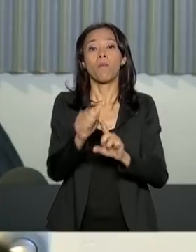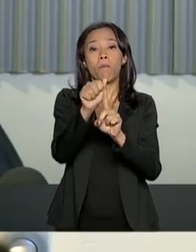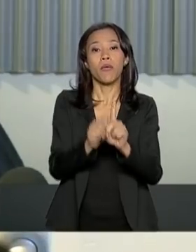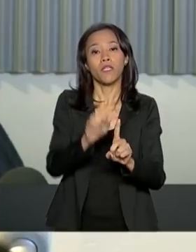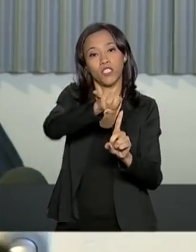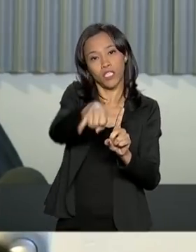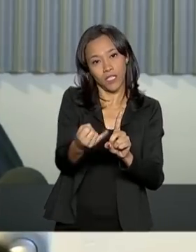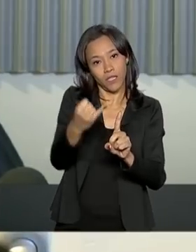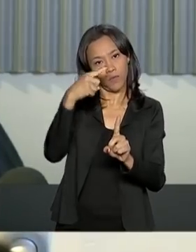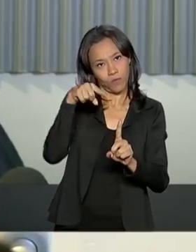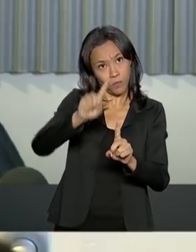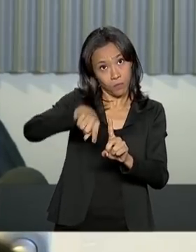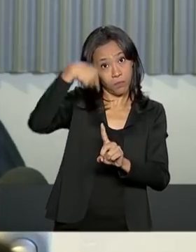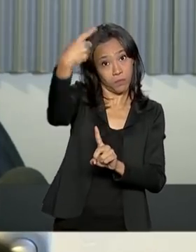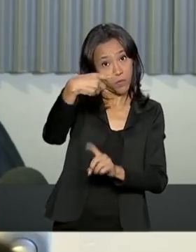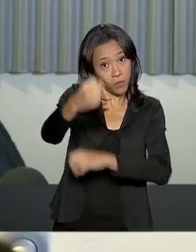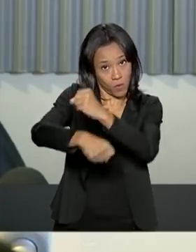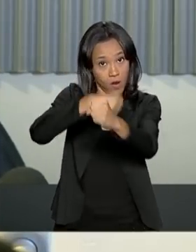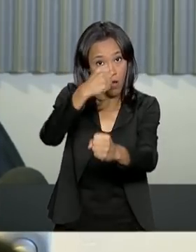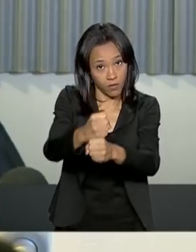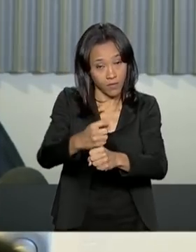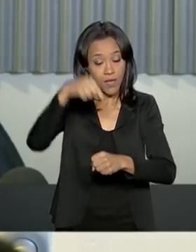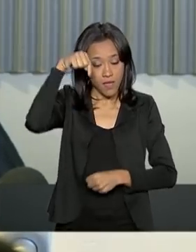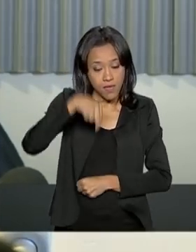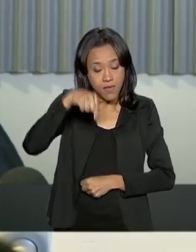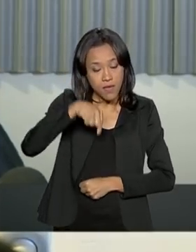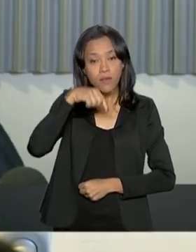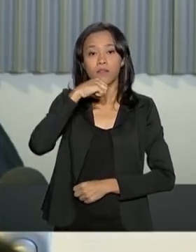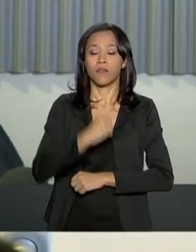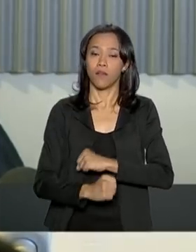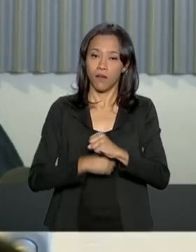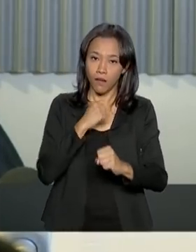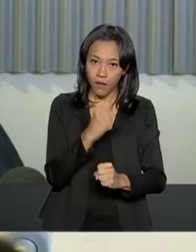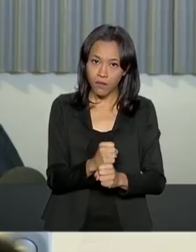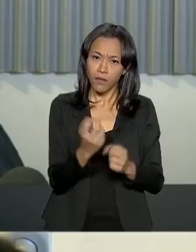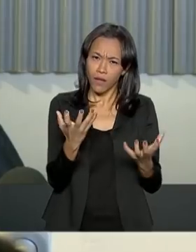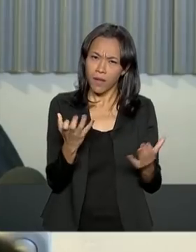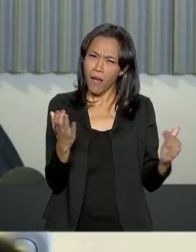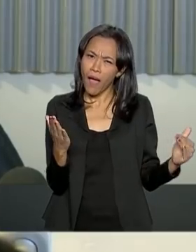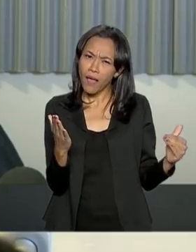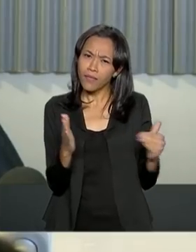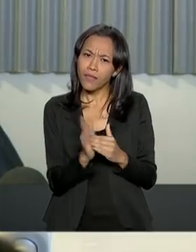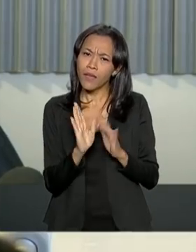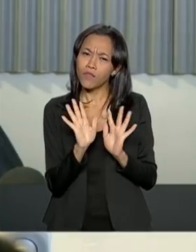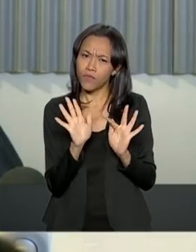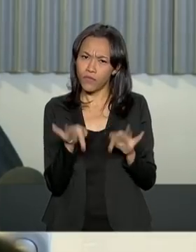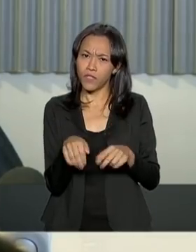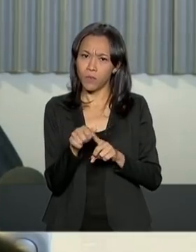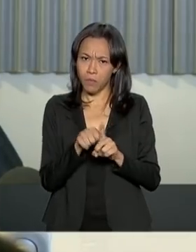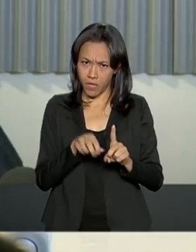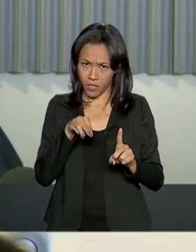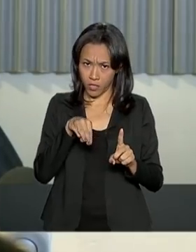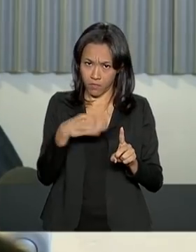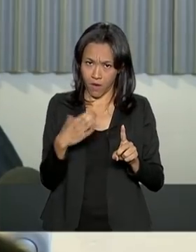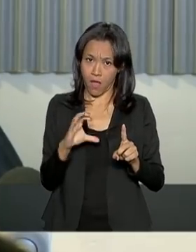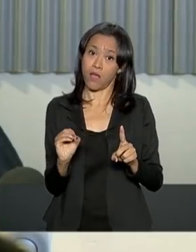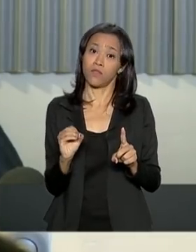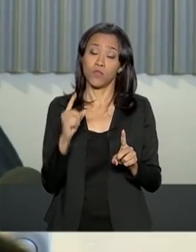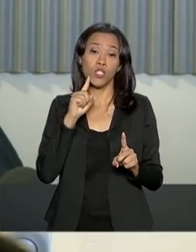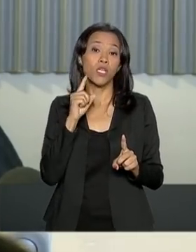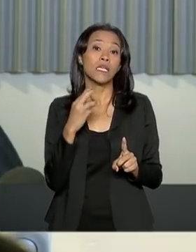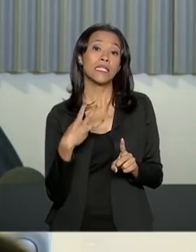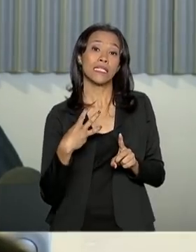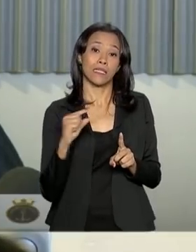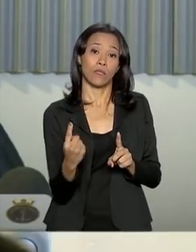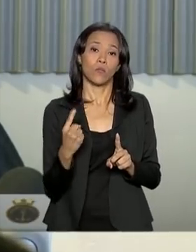do próximo ano. Este ano nós pretendemos, até o final deste mês de março, até o dia 31 de março, terminar todas as